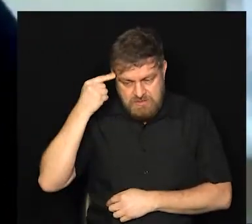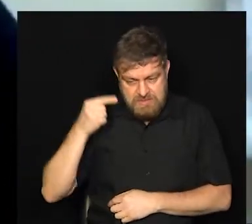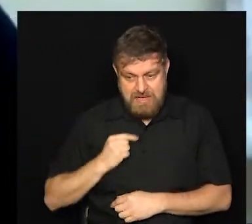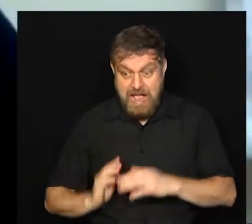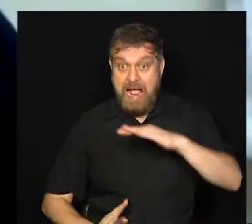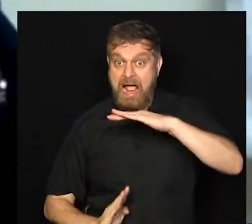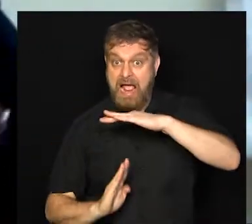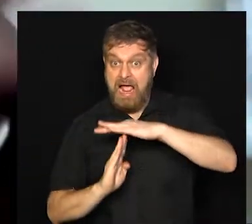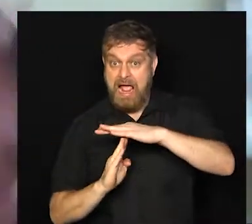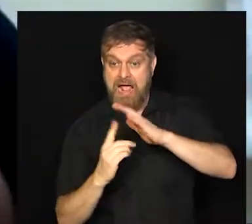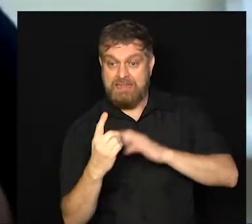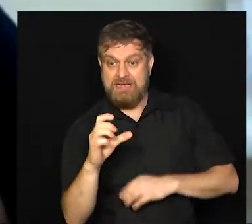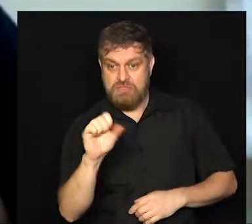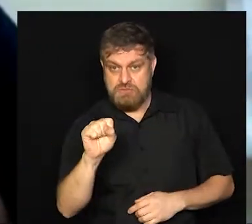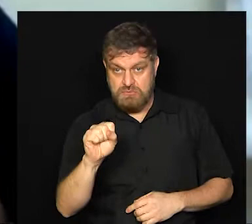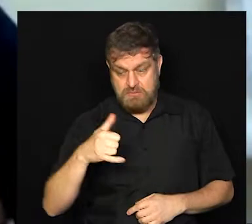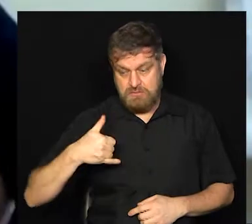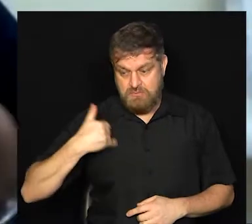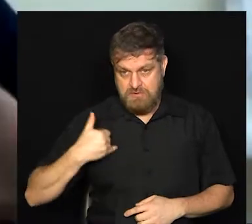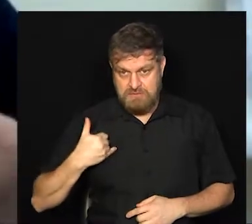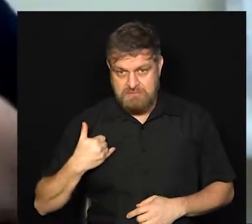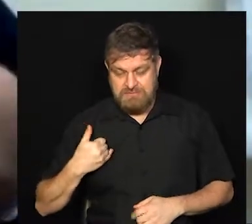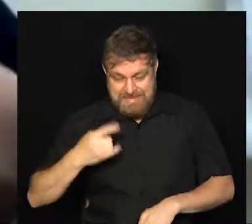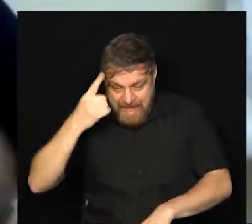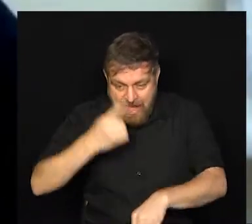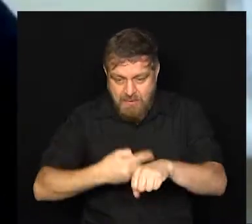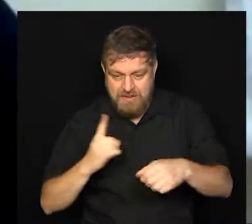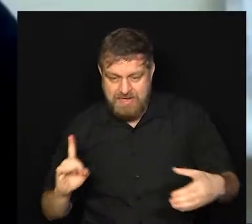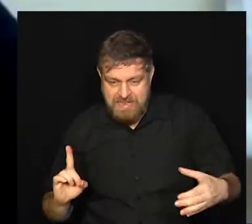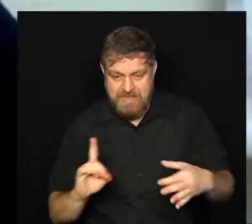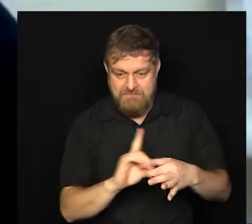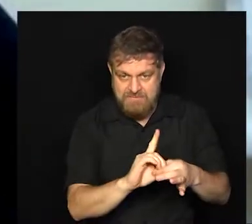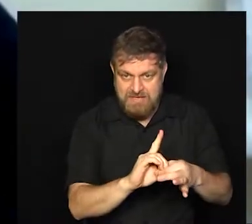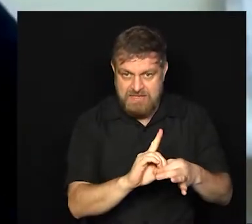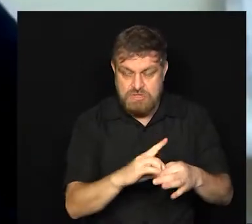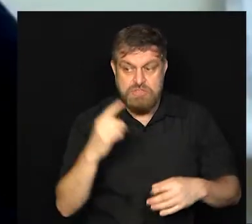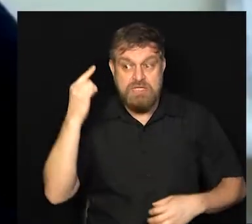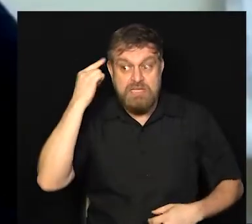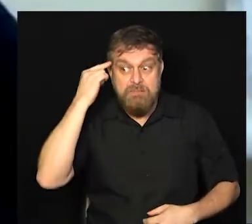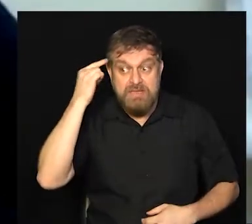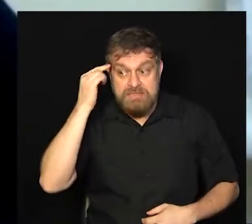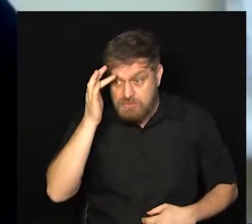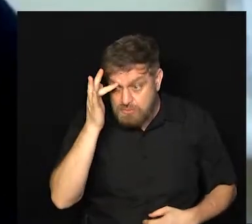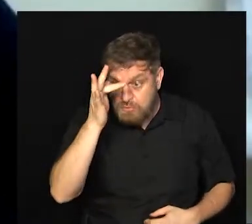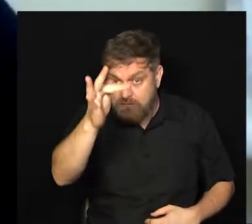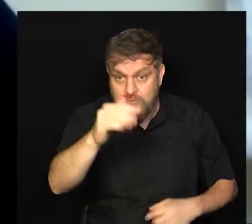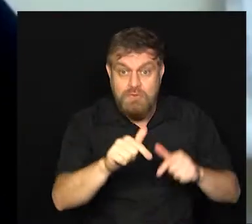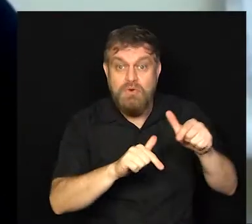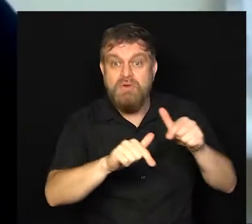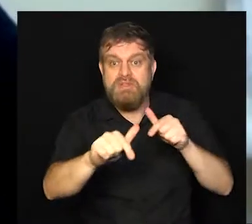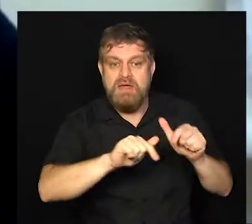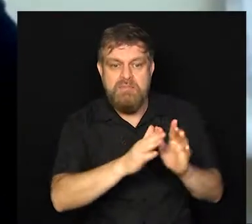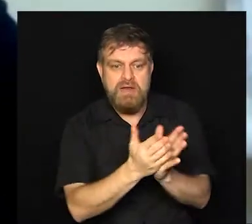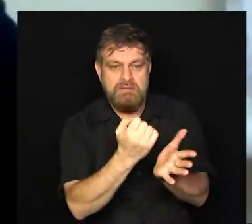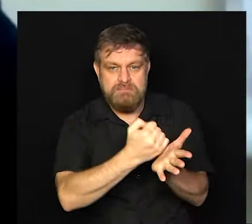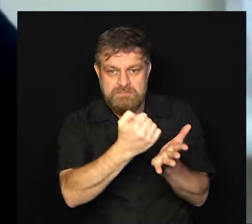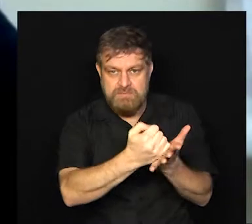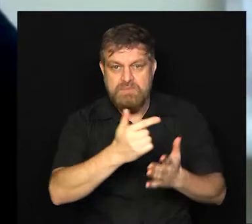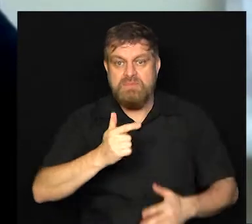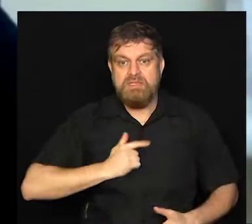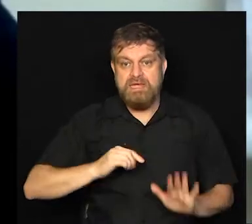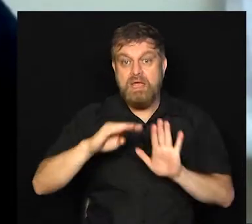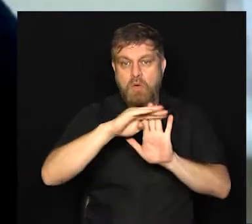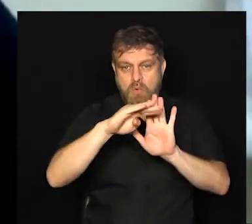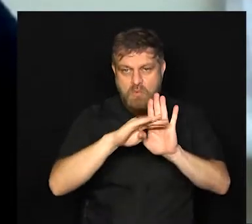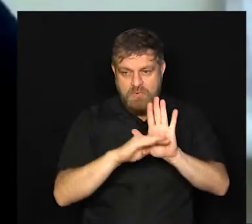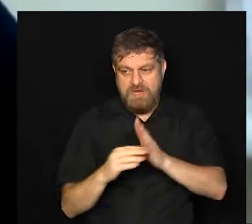até os 18. Desde que ela entra na organização, ela está sendo preparada para esse mercado de trabalho, né? A gente tem o programa Jovem